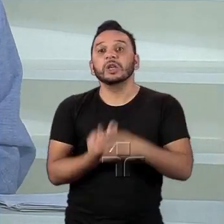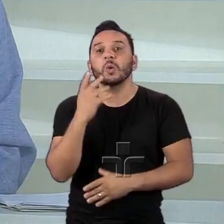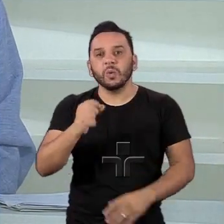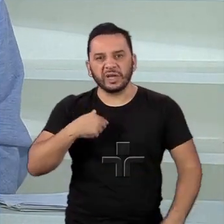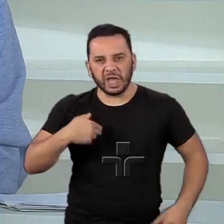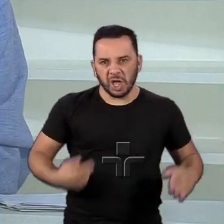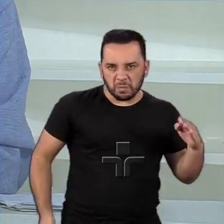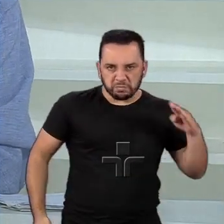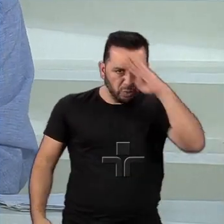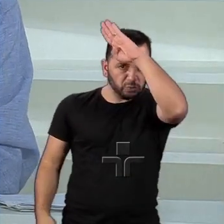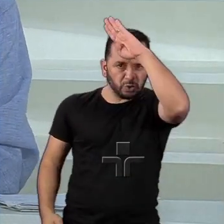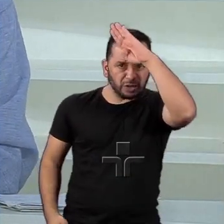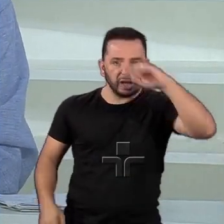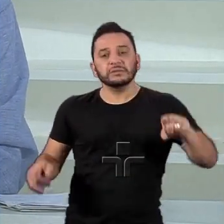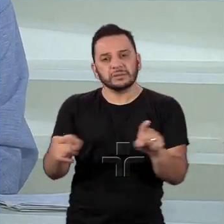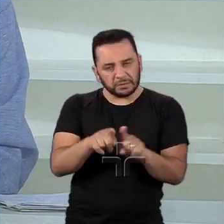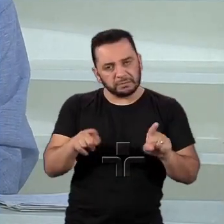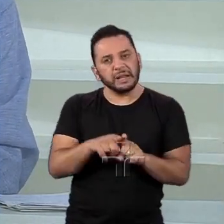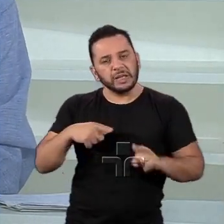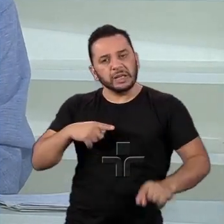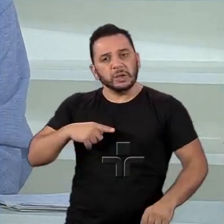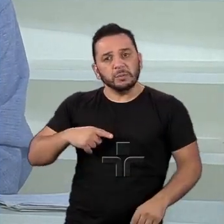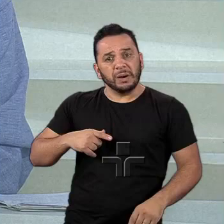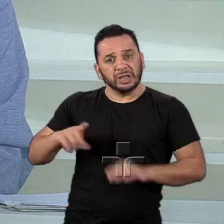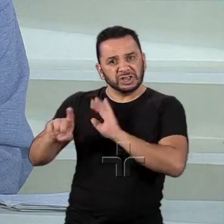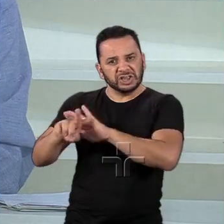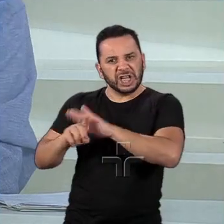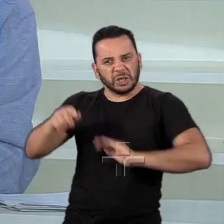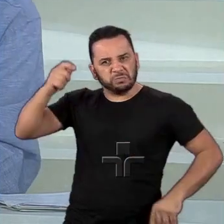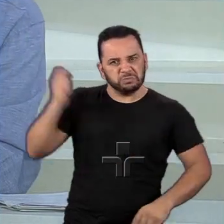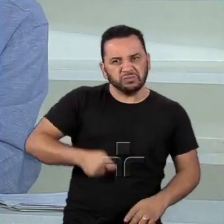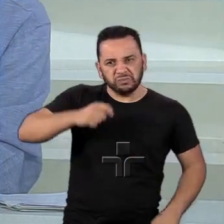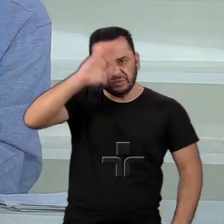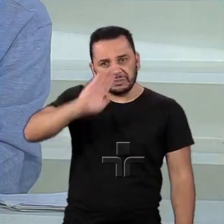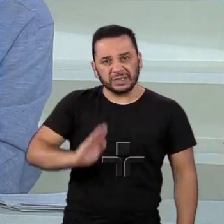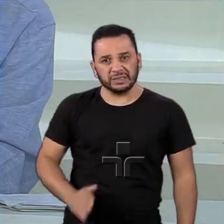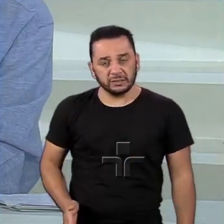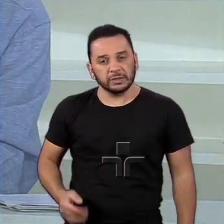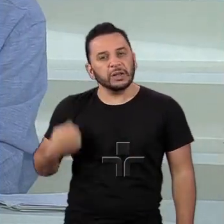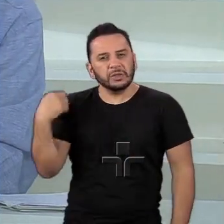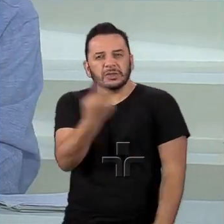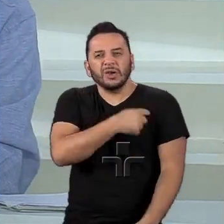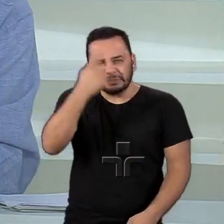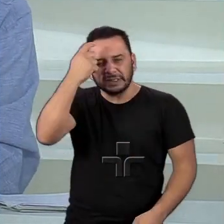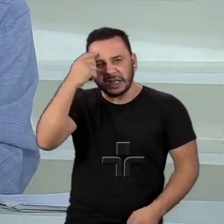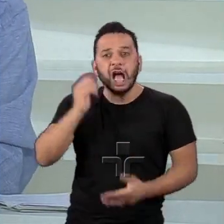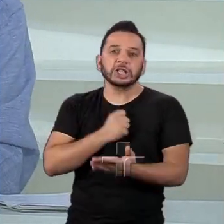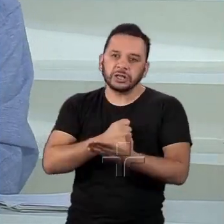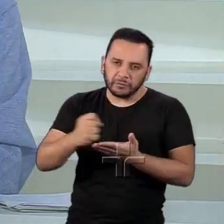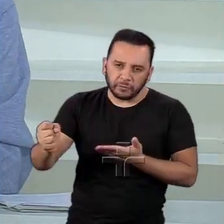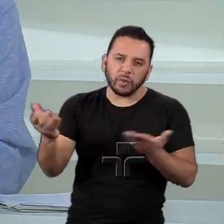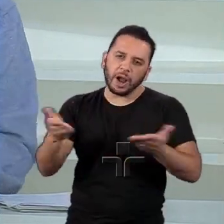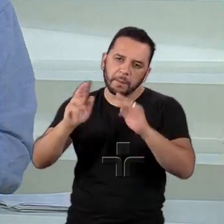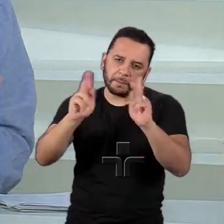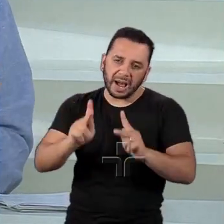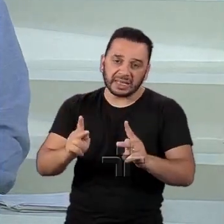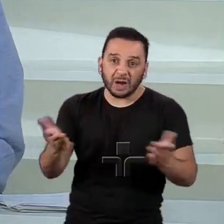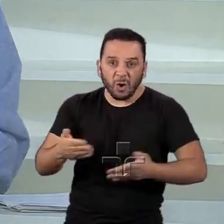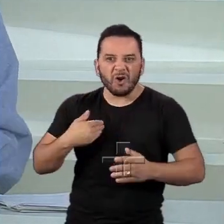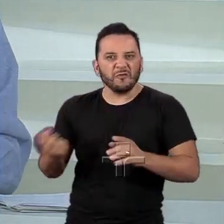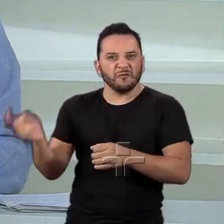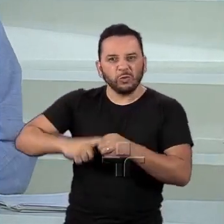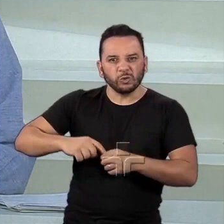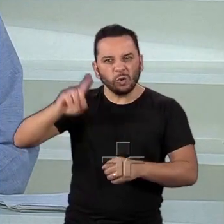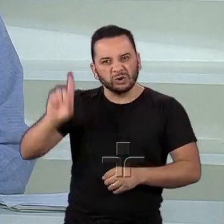esse ressurgimento de uma direita agressiva no país, que nós pensávamos que tivesse sido coisa do passado. Portanto, essa